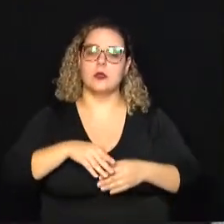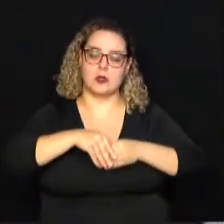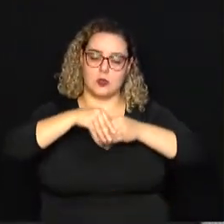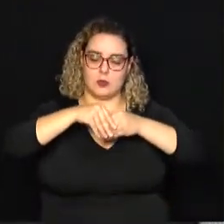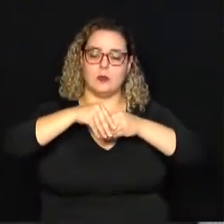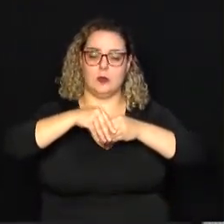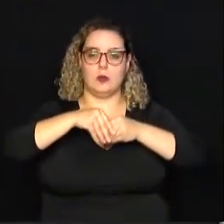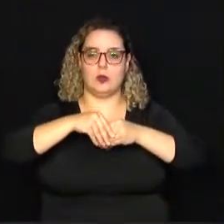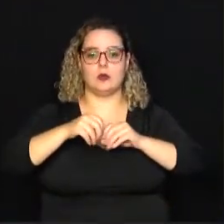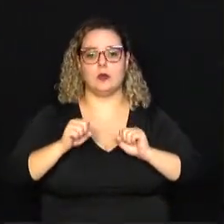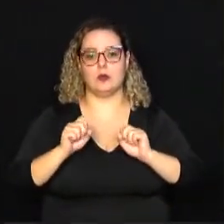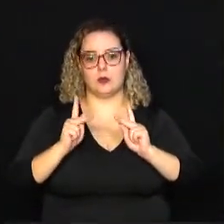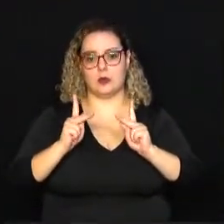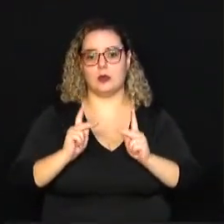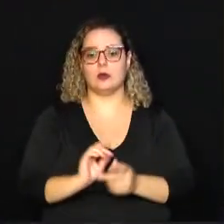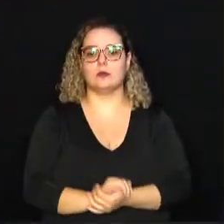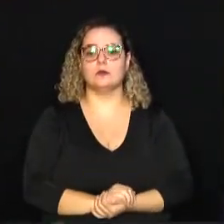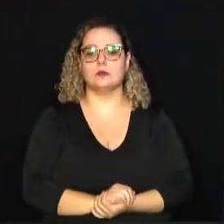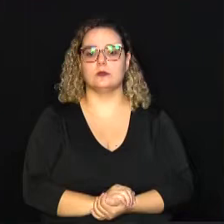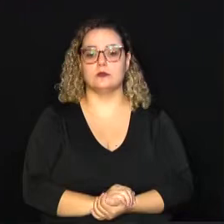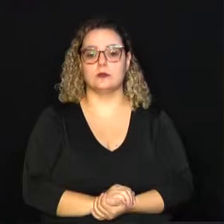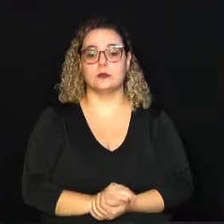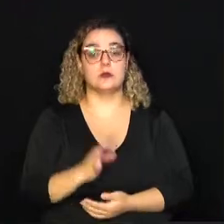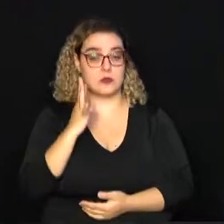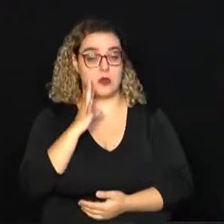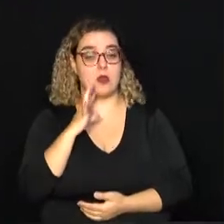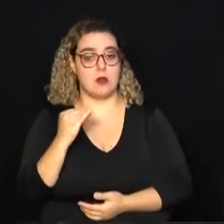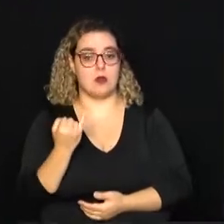né? Acho que seria importante.